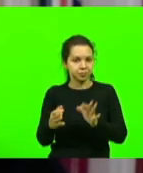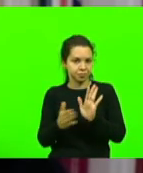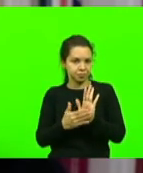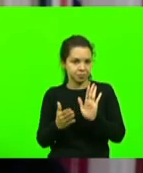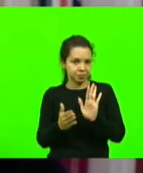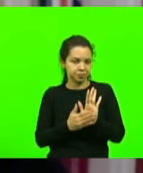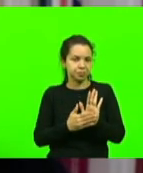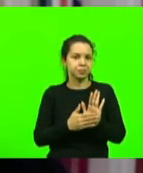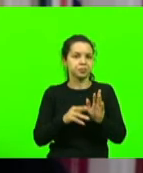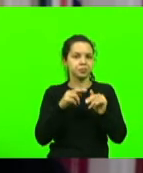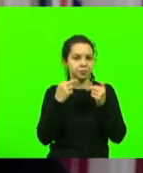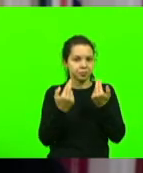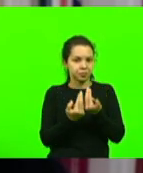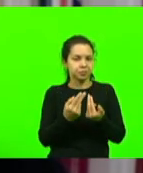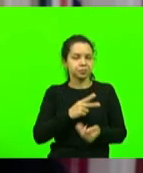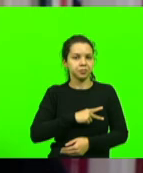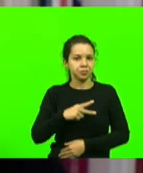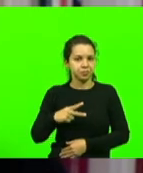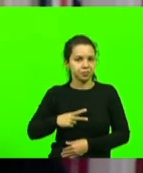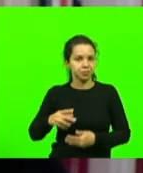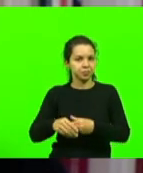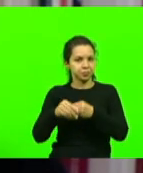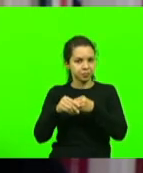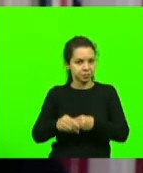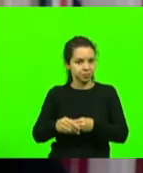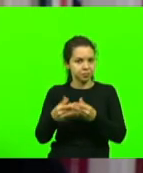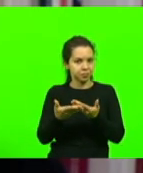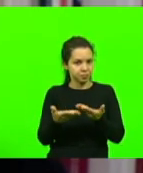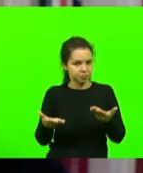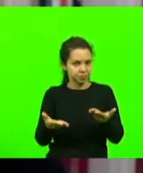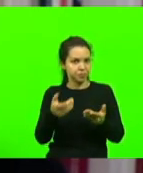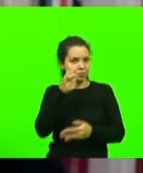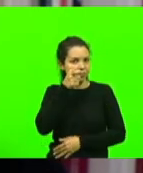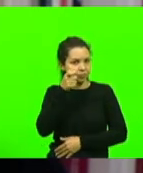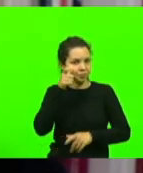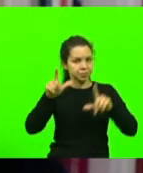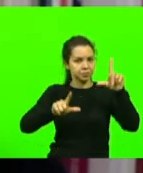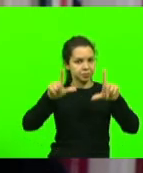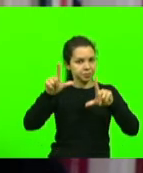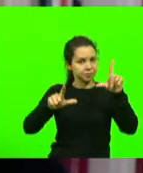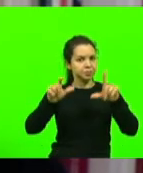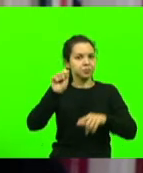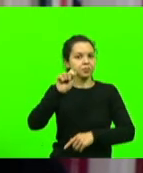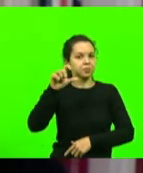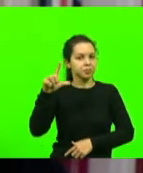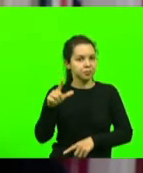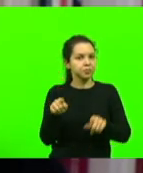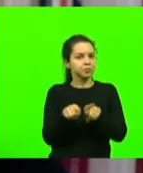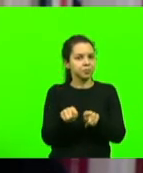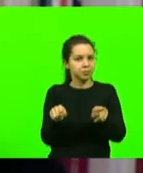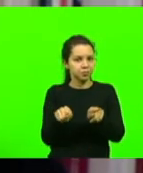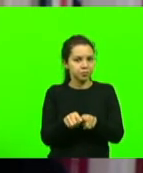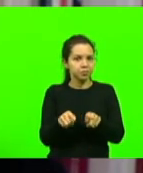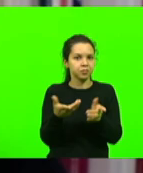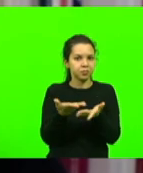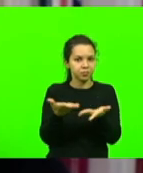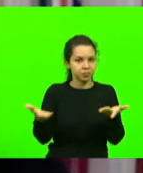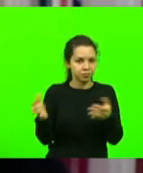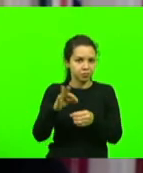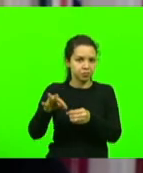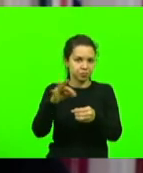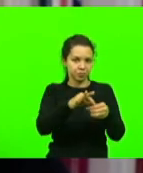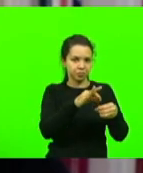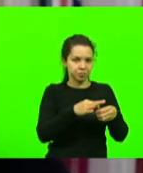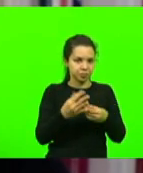que vai complementar que nos assiste pela TV da alesc e complementar também os demais colegas da entidade